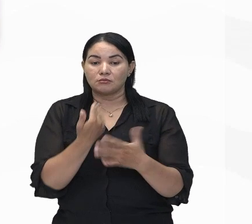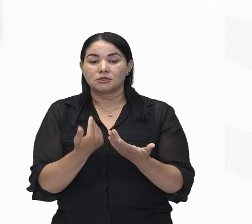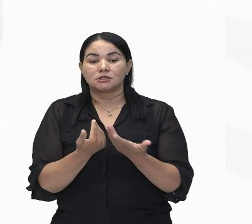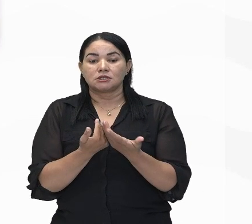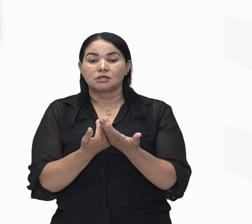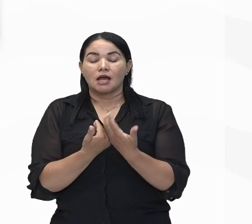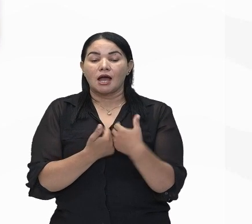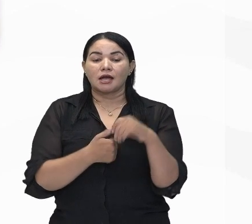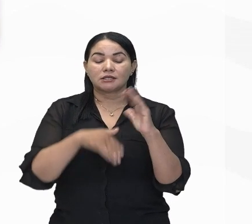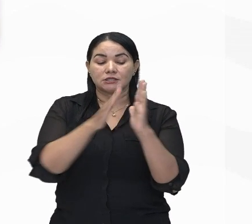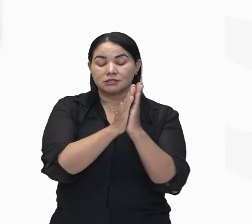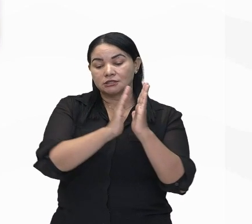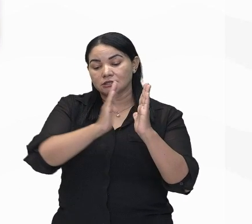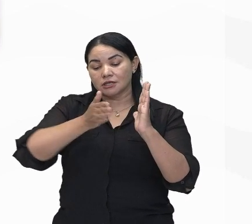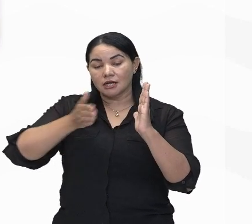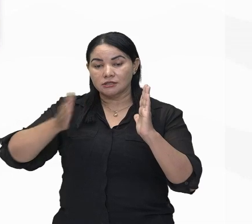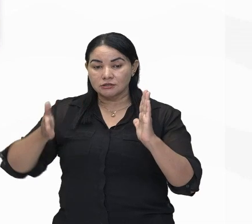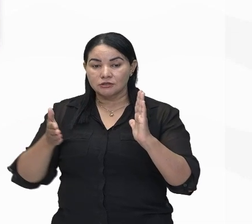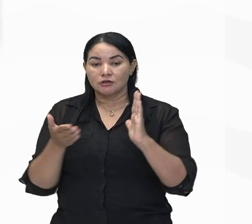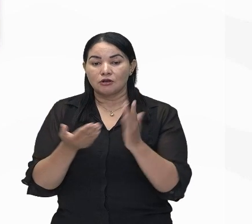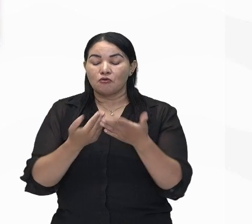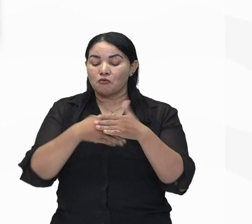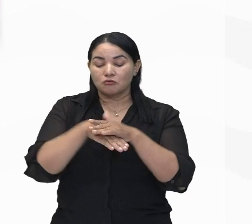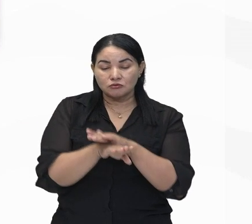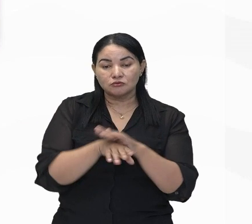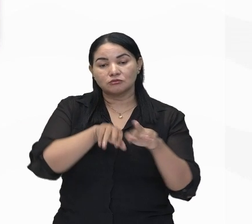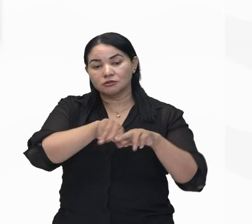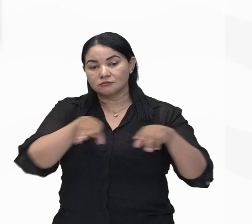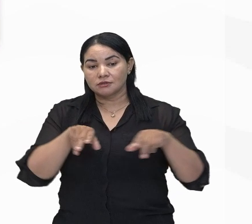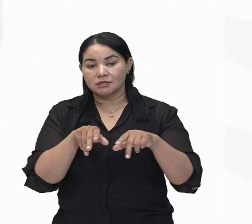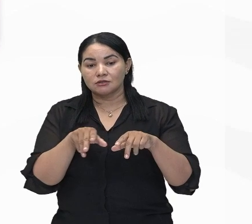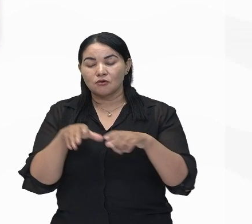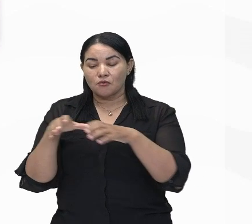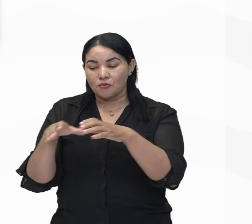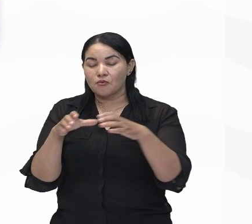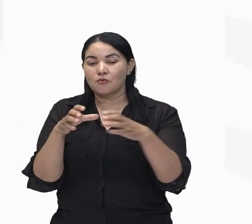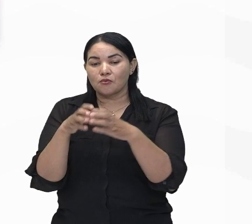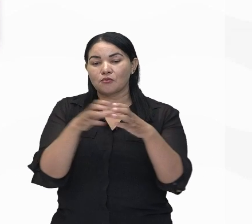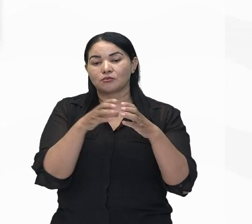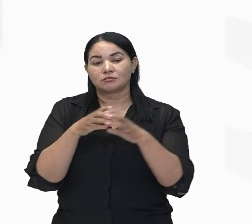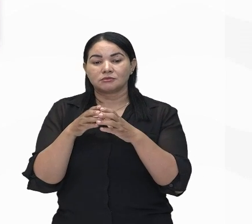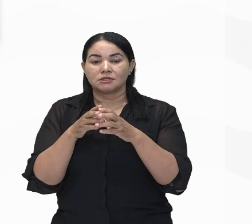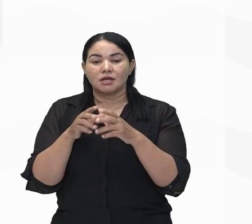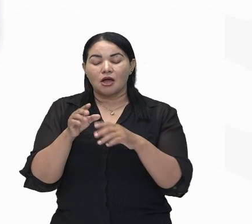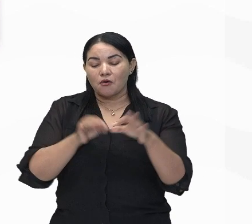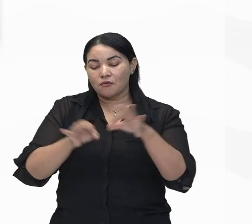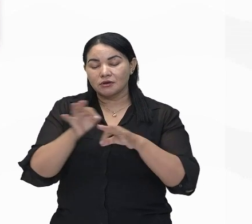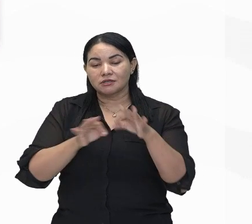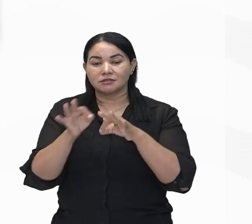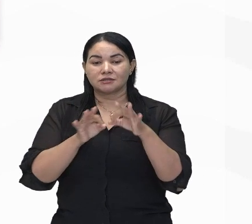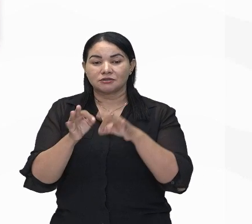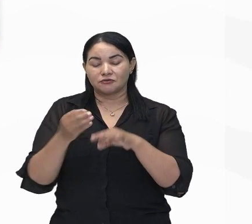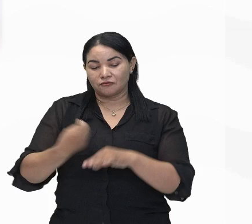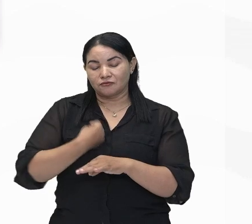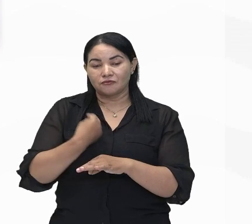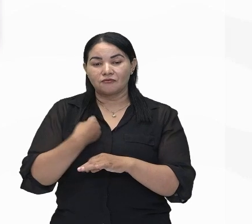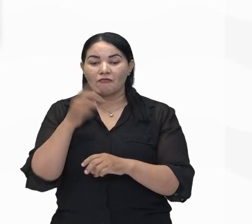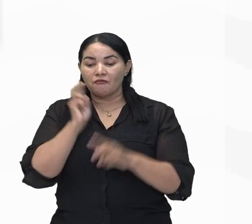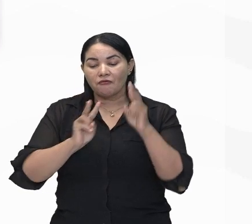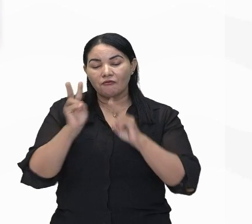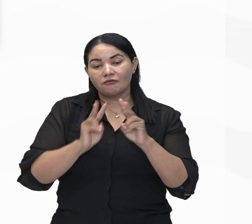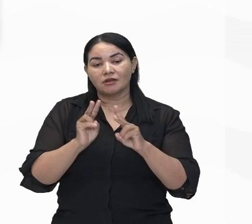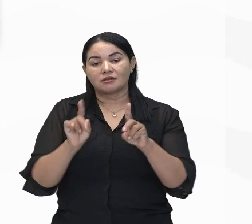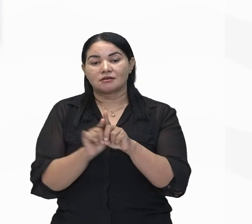costumes. Cada cultura tem a sua forma, a sua maneira de se organizar, de se ver, de viver as suas